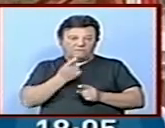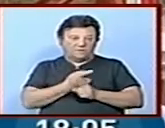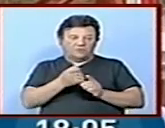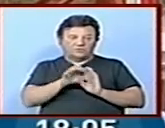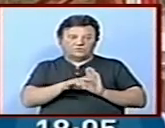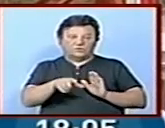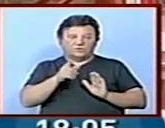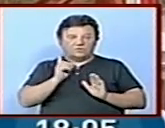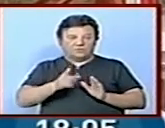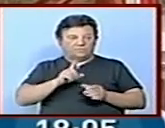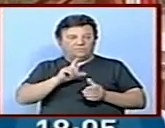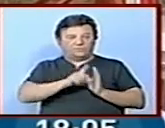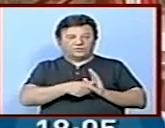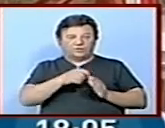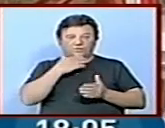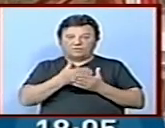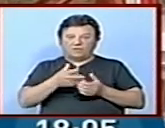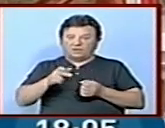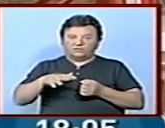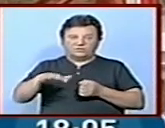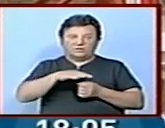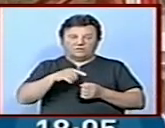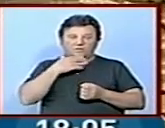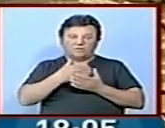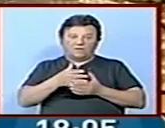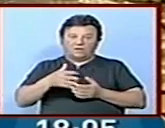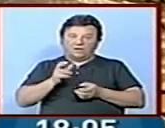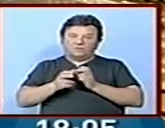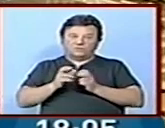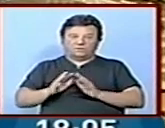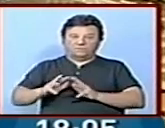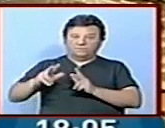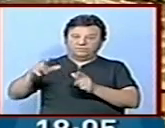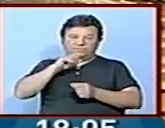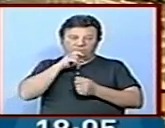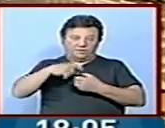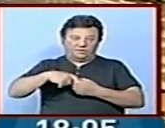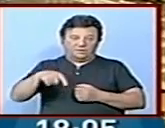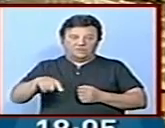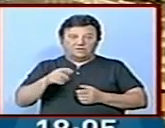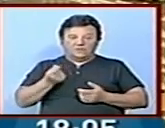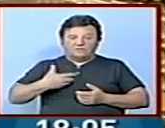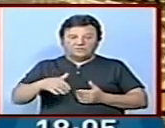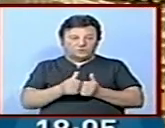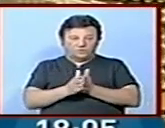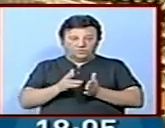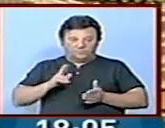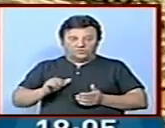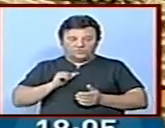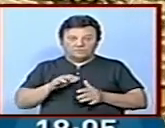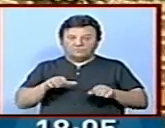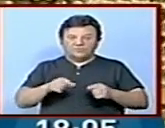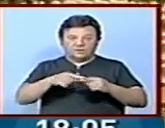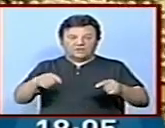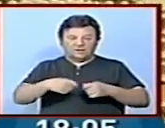âncora daqui a alguns anos para toda esta região e até para o país, nesta área agroindustrial. O investimento é totalmente português e vai ocupar uma área de